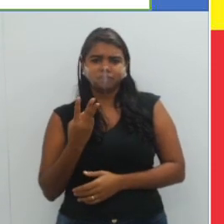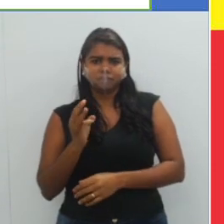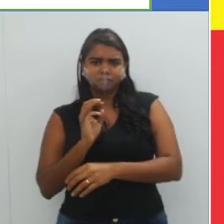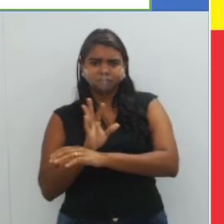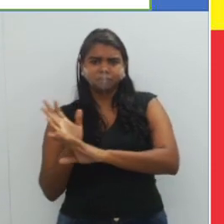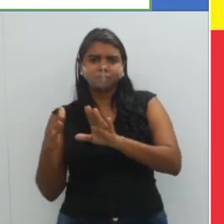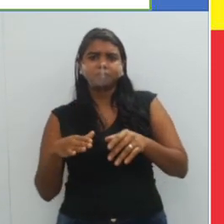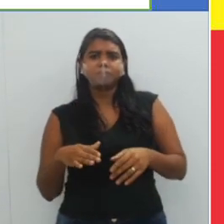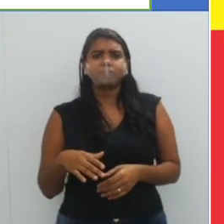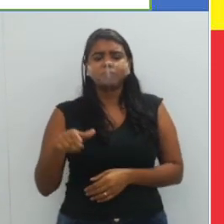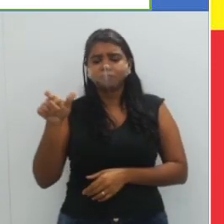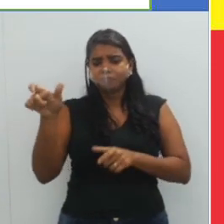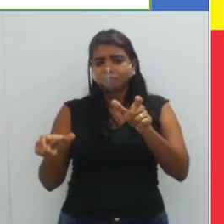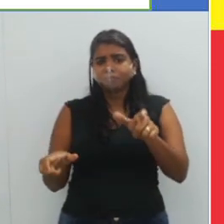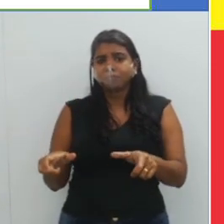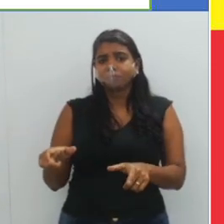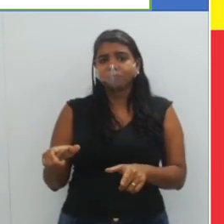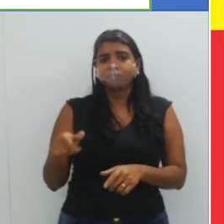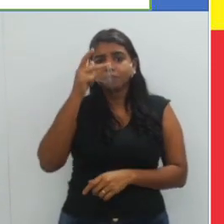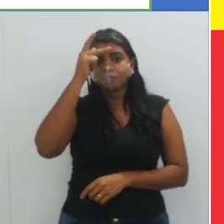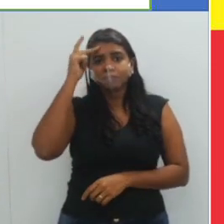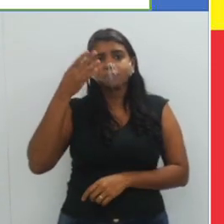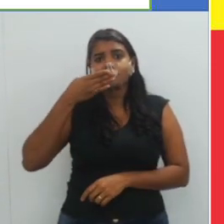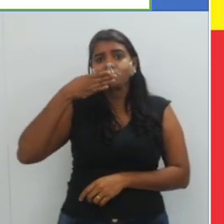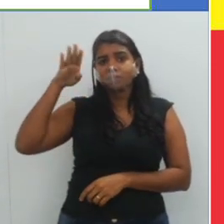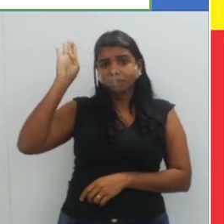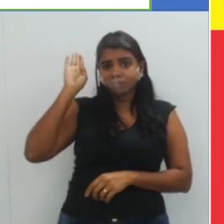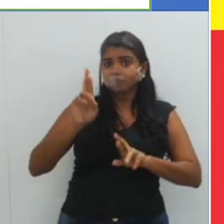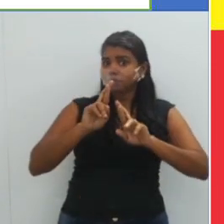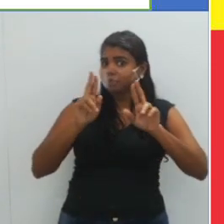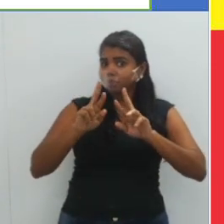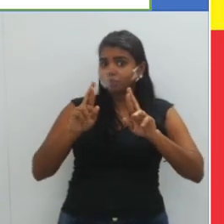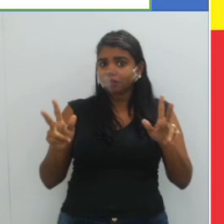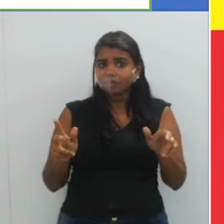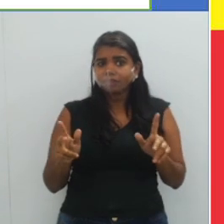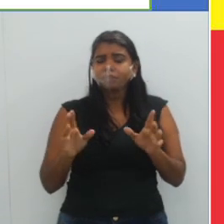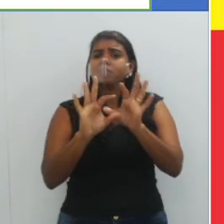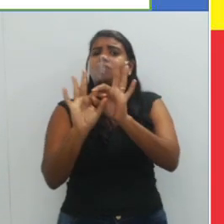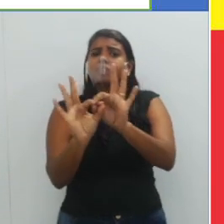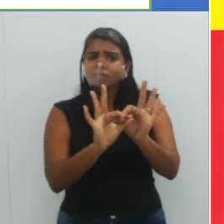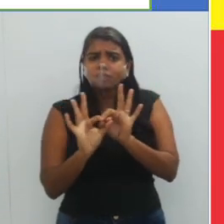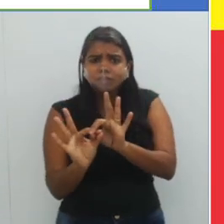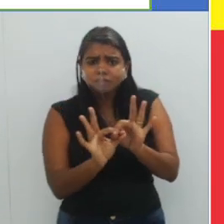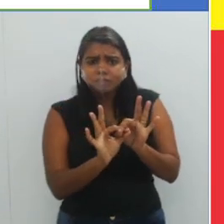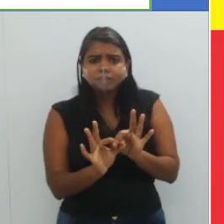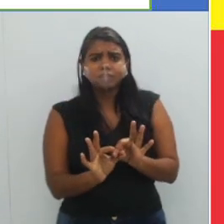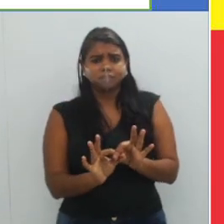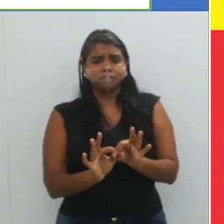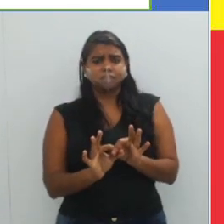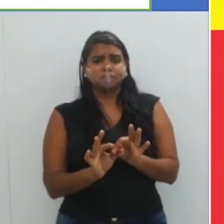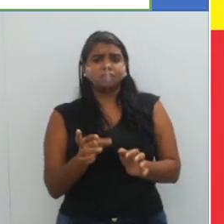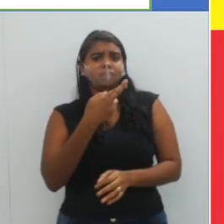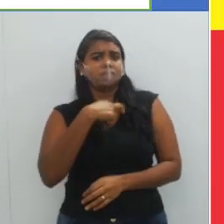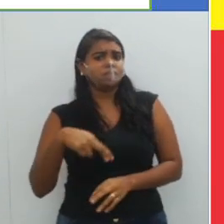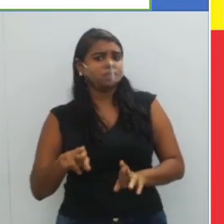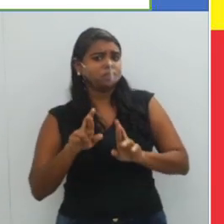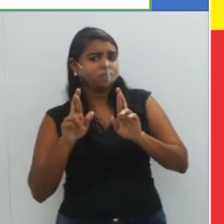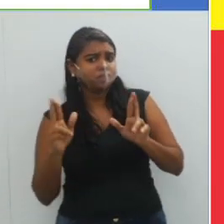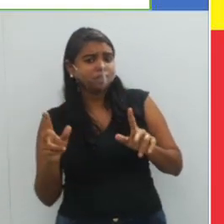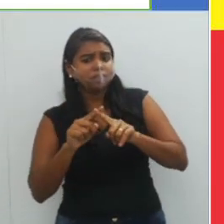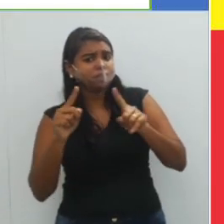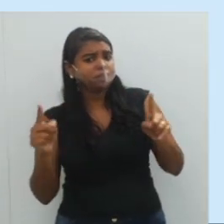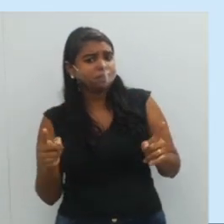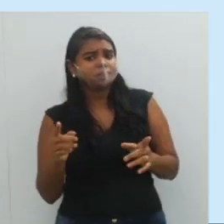justamente mostra pessoas que professam credos diferentes que estão unidas. Então, justamente, vamos voltar